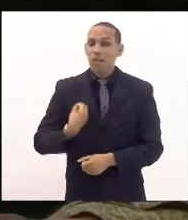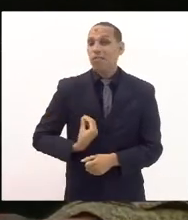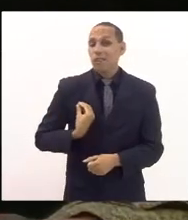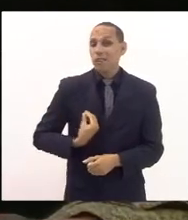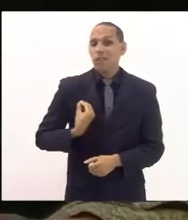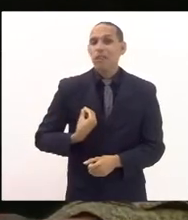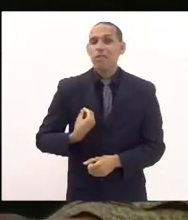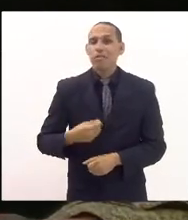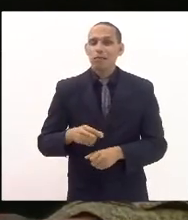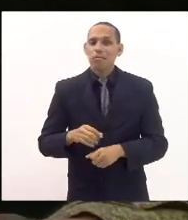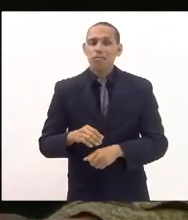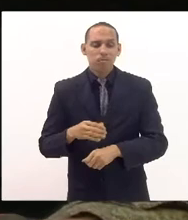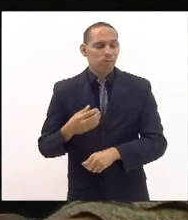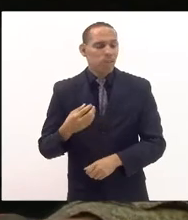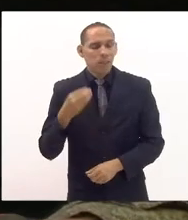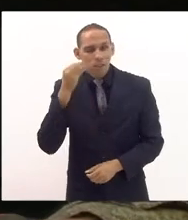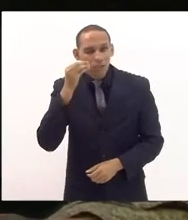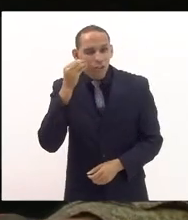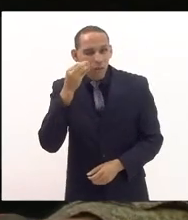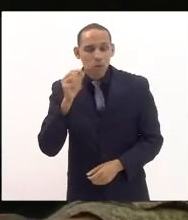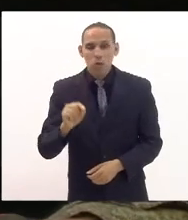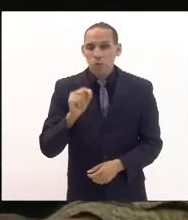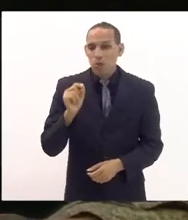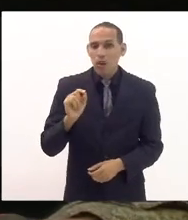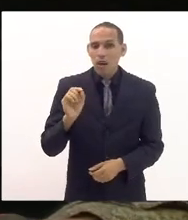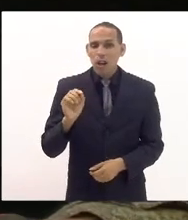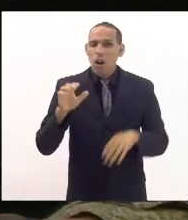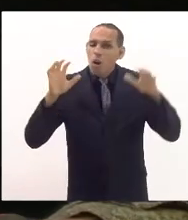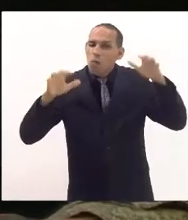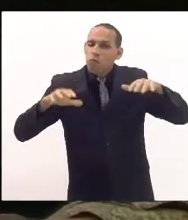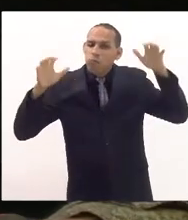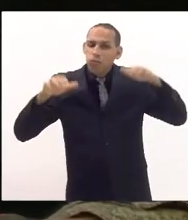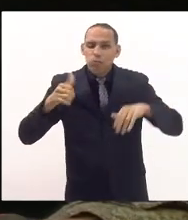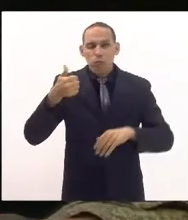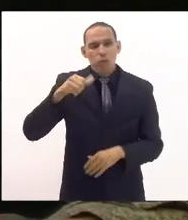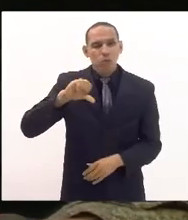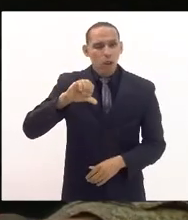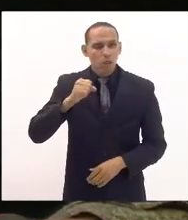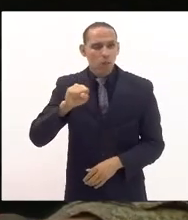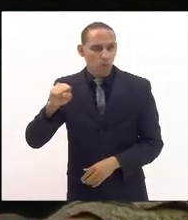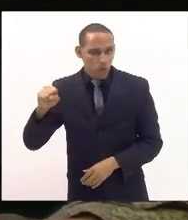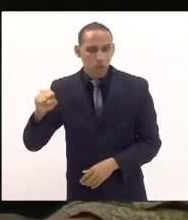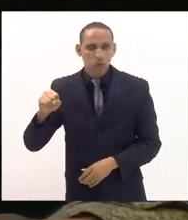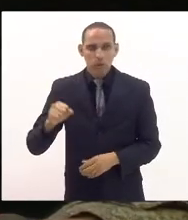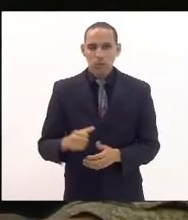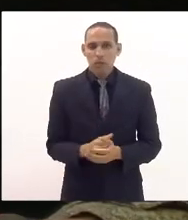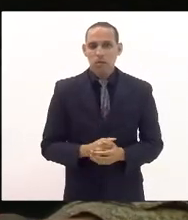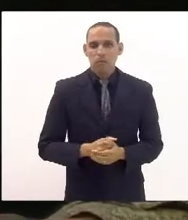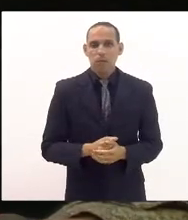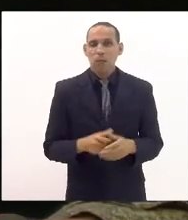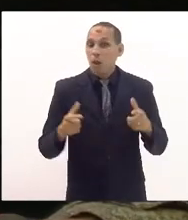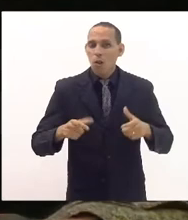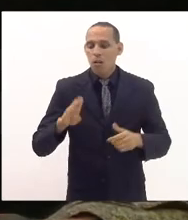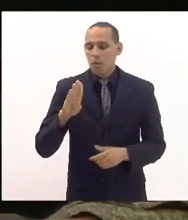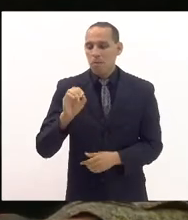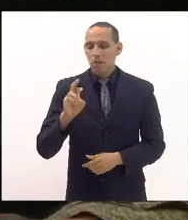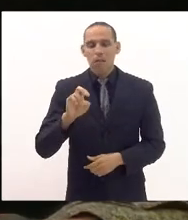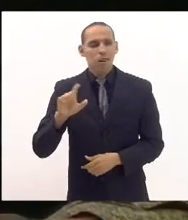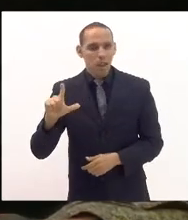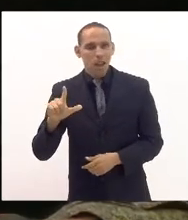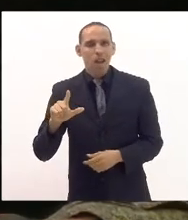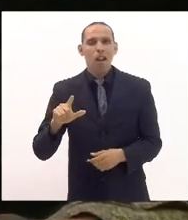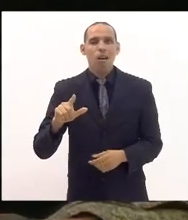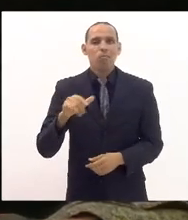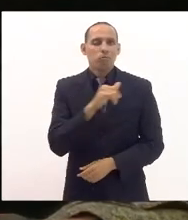na pele o que foi a tragédia das chuvas de 88 e ali no Borel e